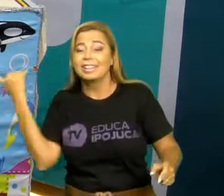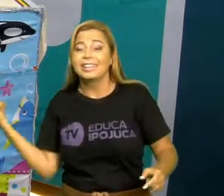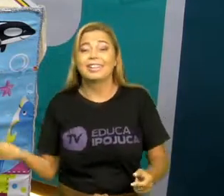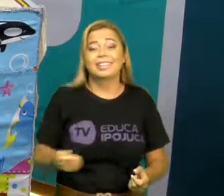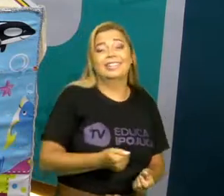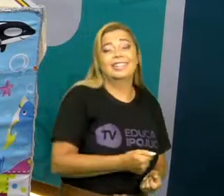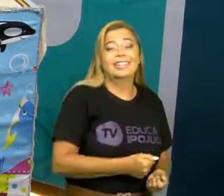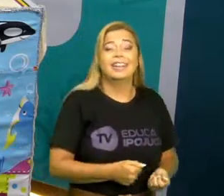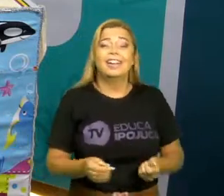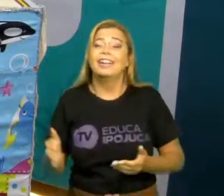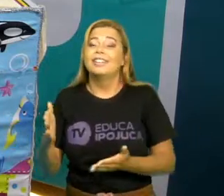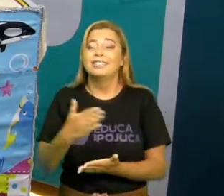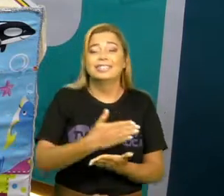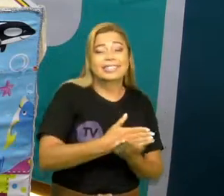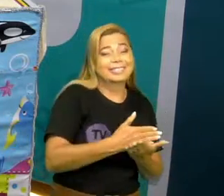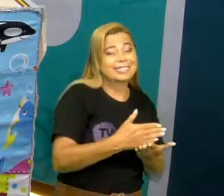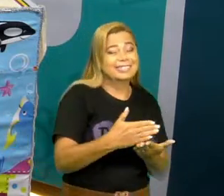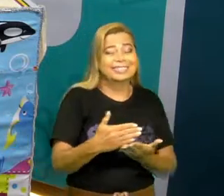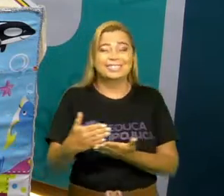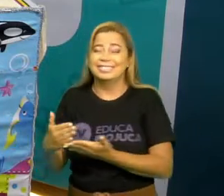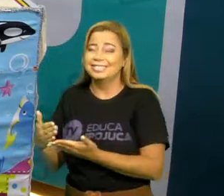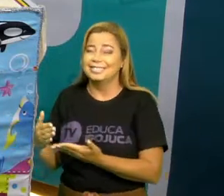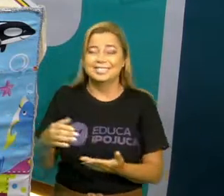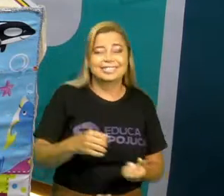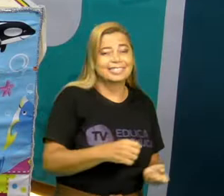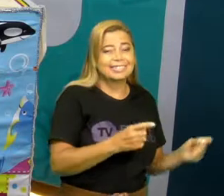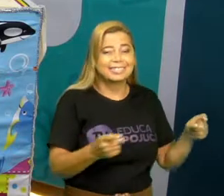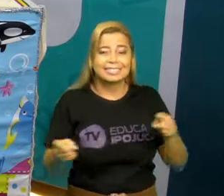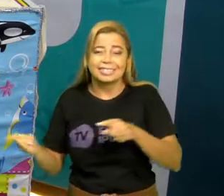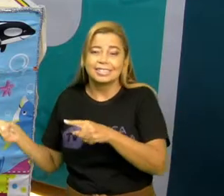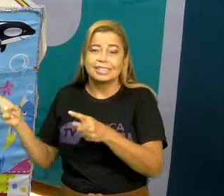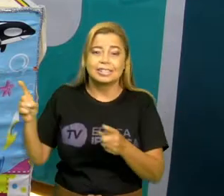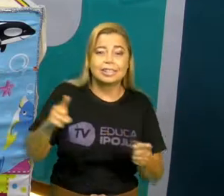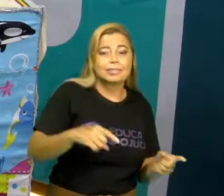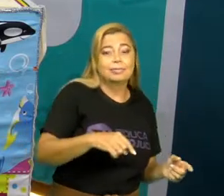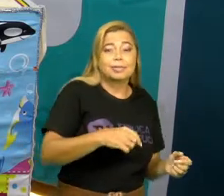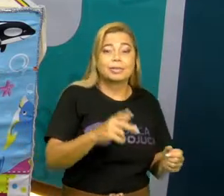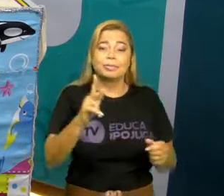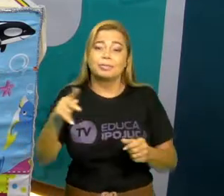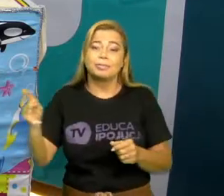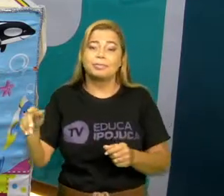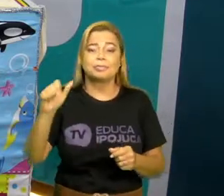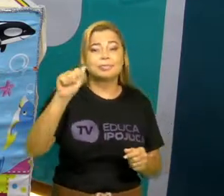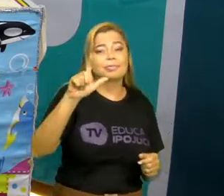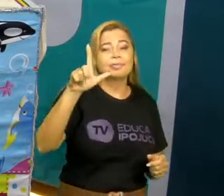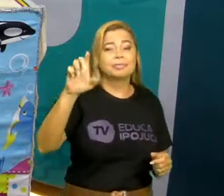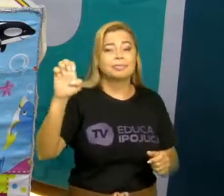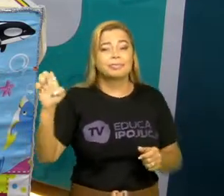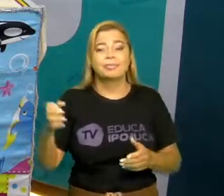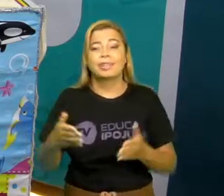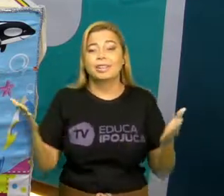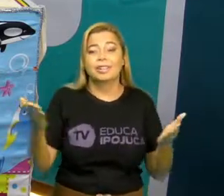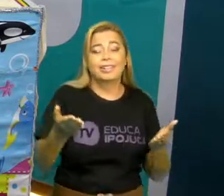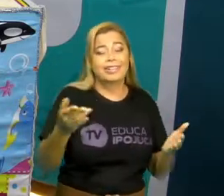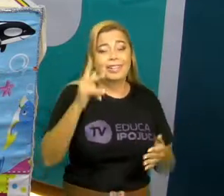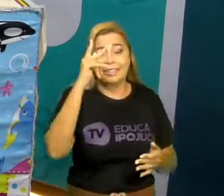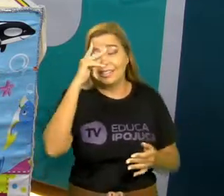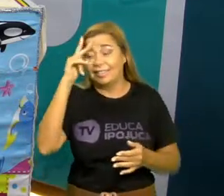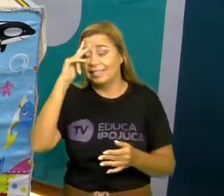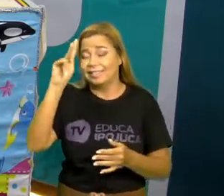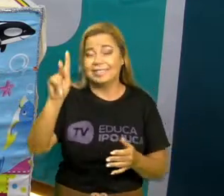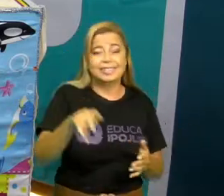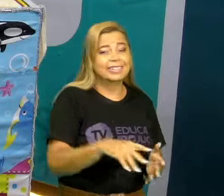Vamos lá, vai começar, tia Lê, a história agora vai